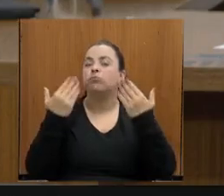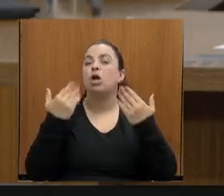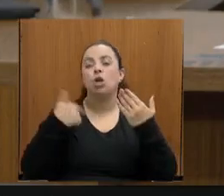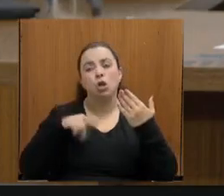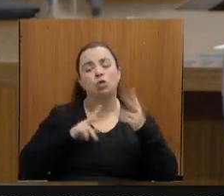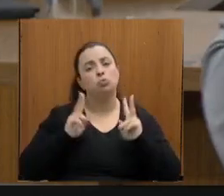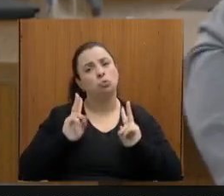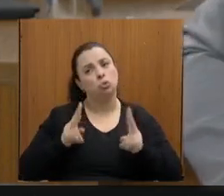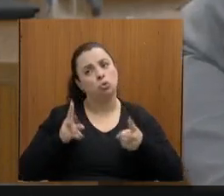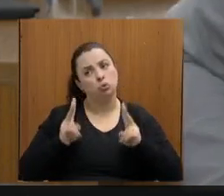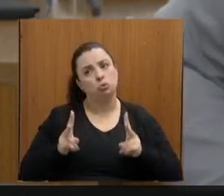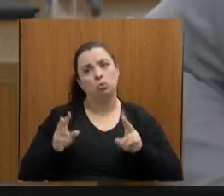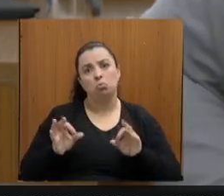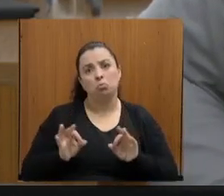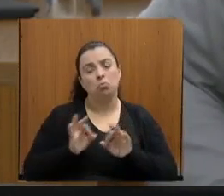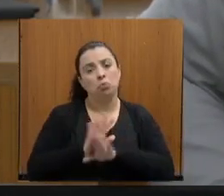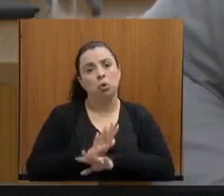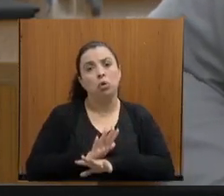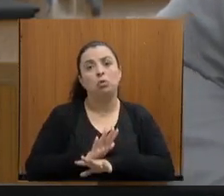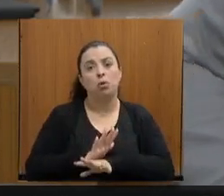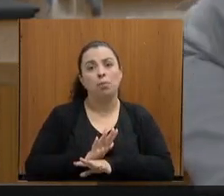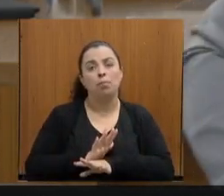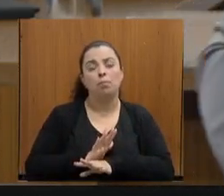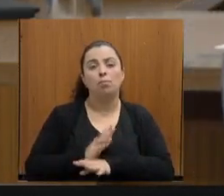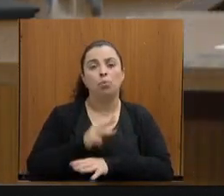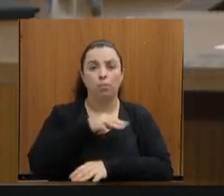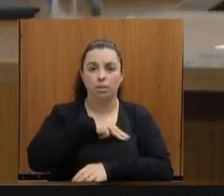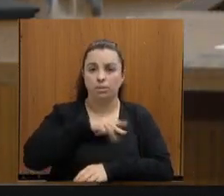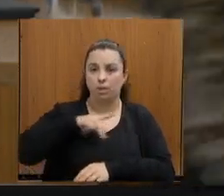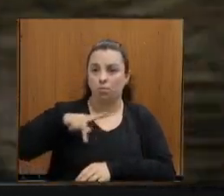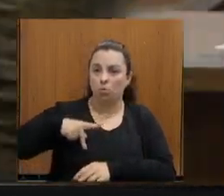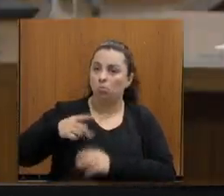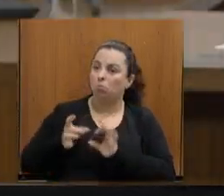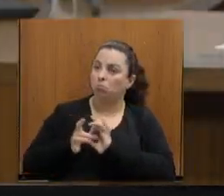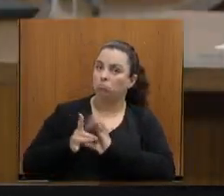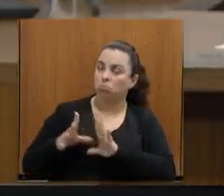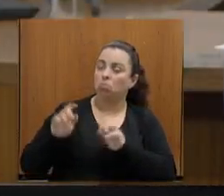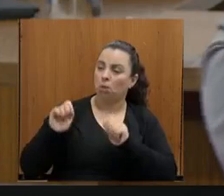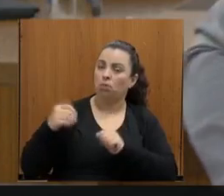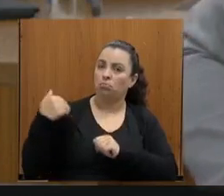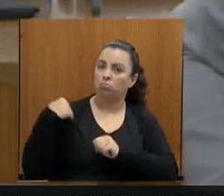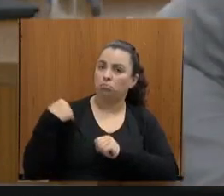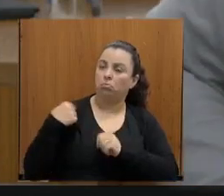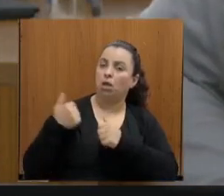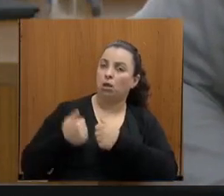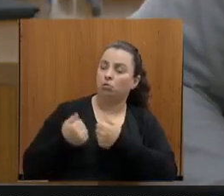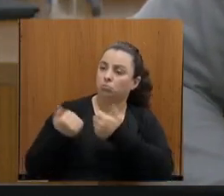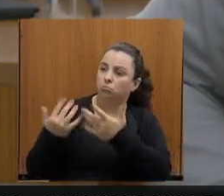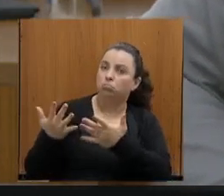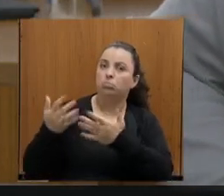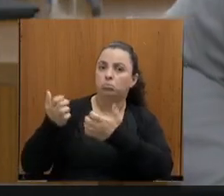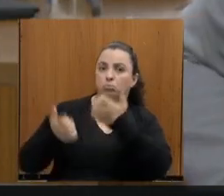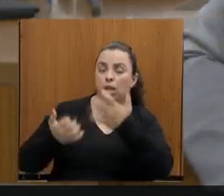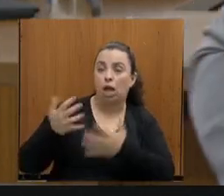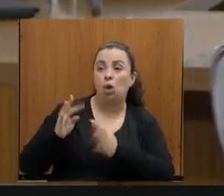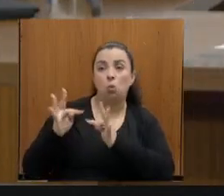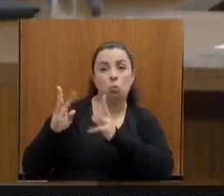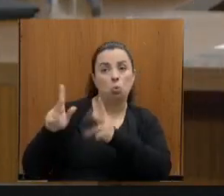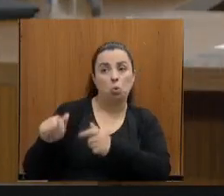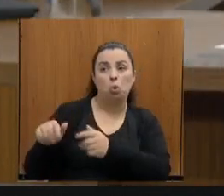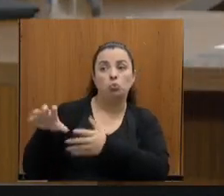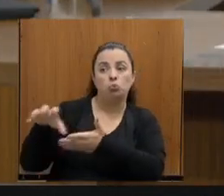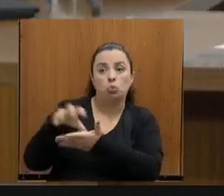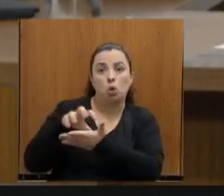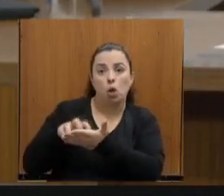disposição do Ministério Público de todos os órgãos de investigação muito cientes da